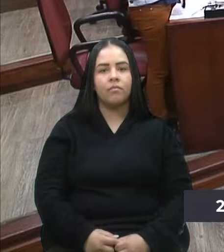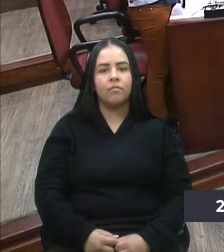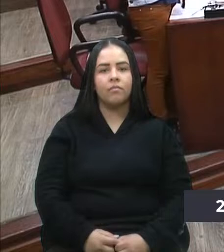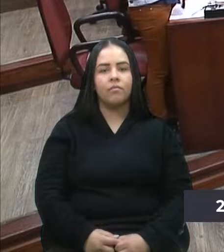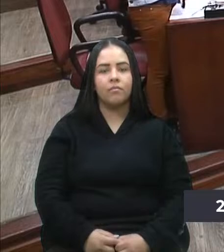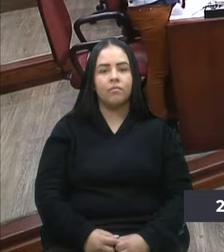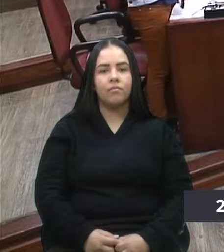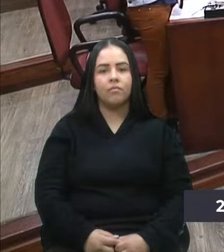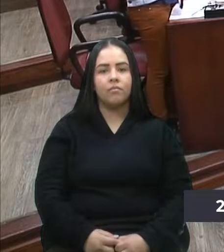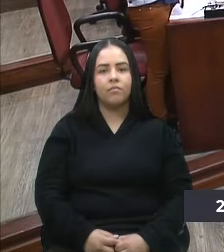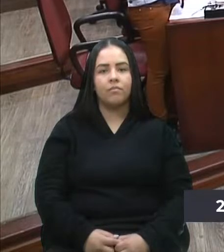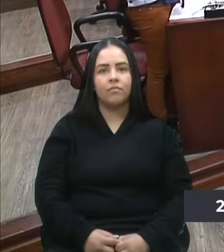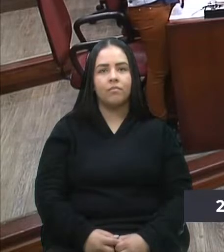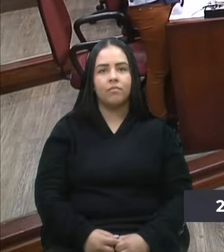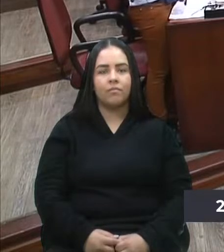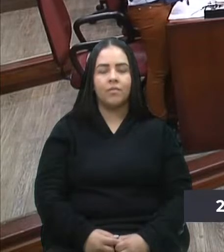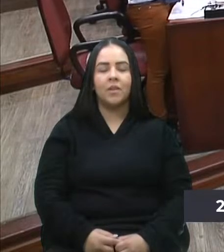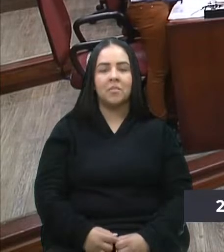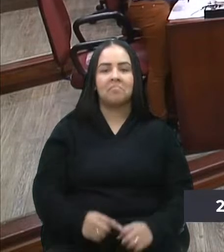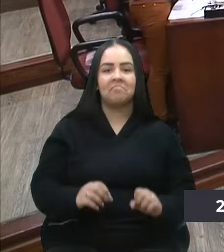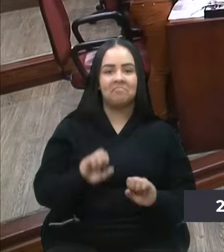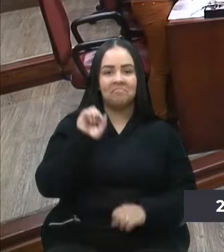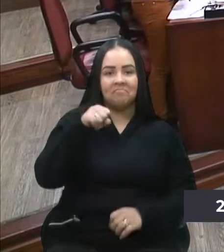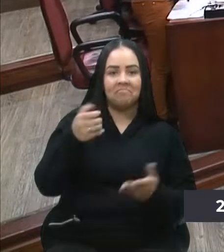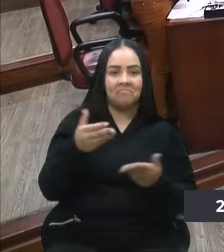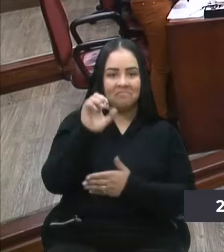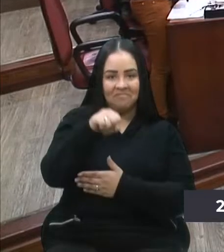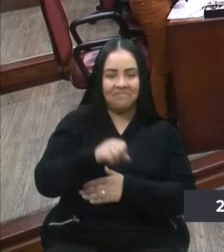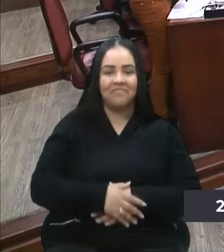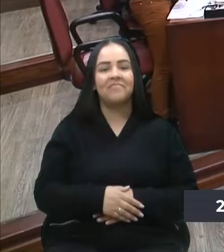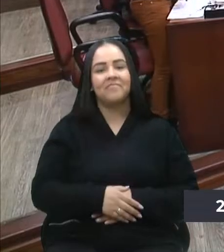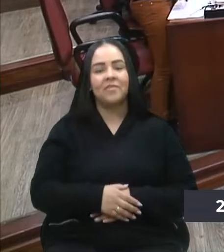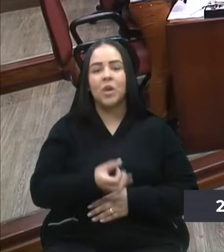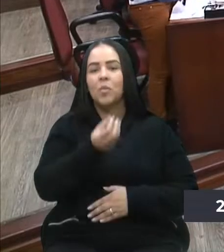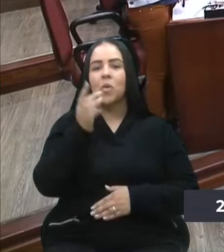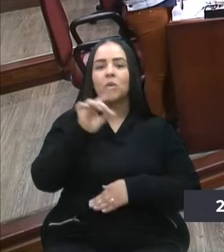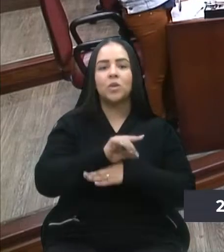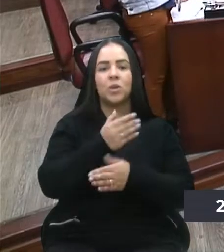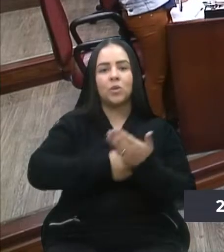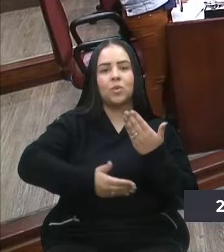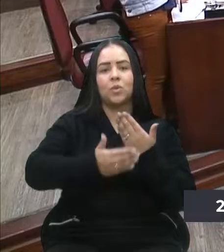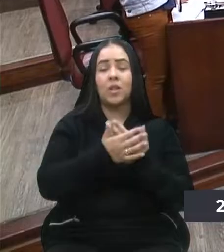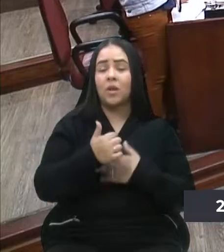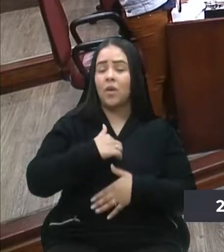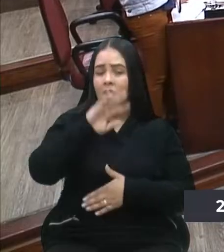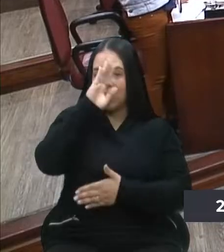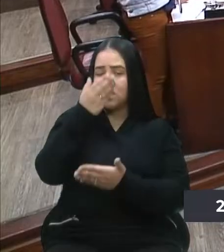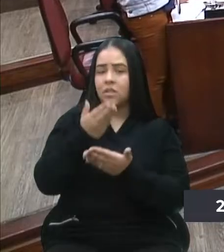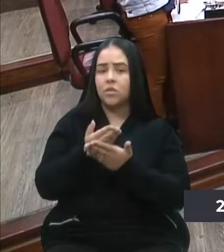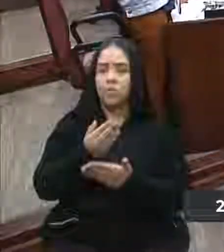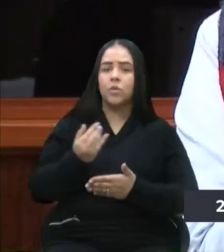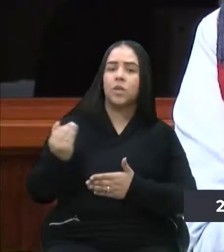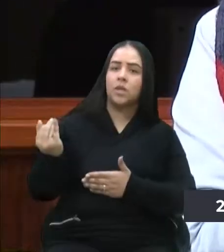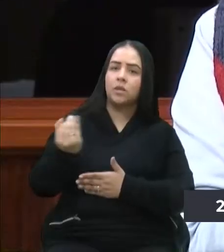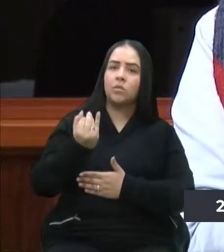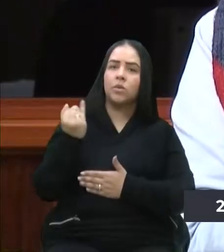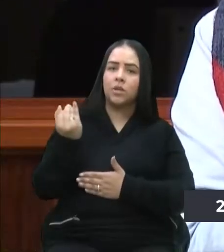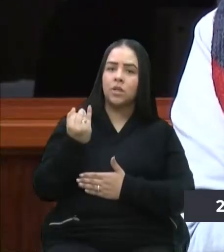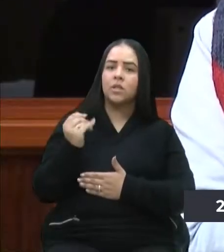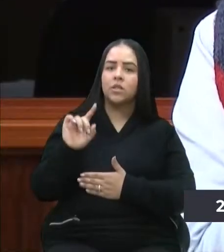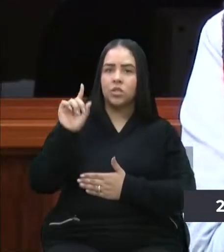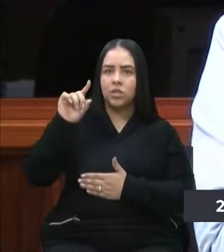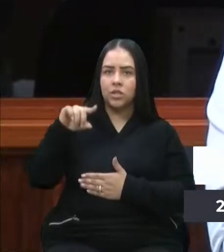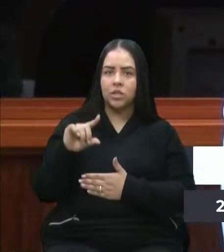Achei que estava ligado, senhor. Agora foi? Foi. Então, bom dia a todos e todas. Eu acredito muito na importância